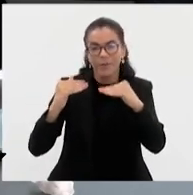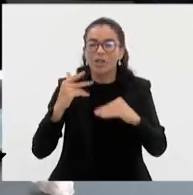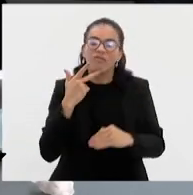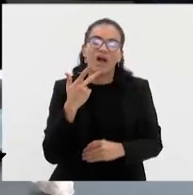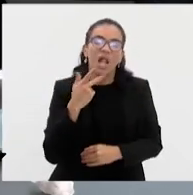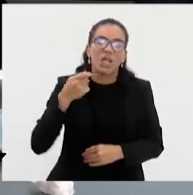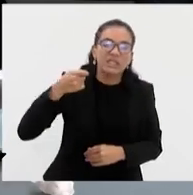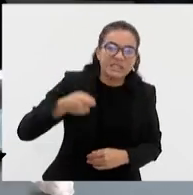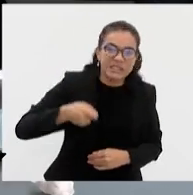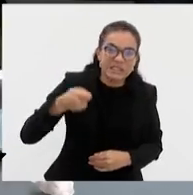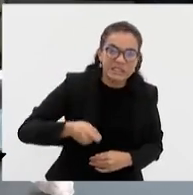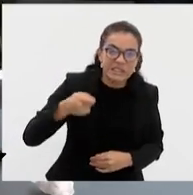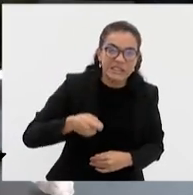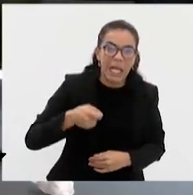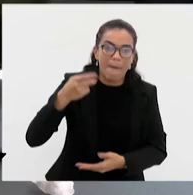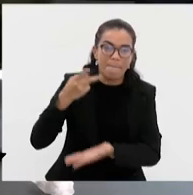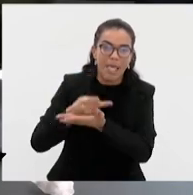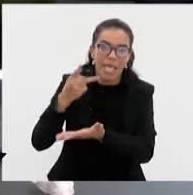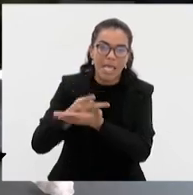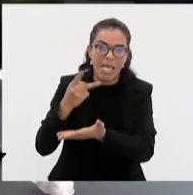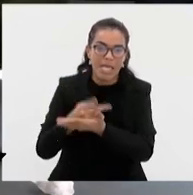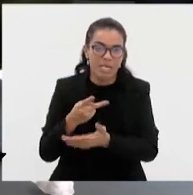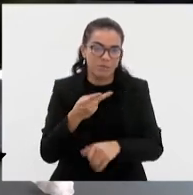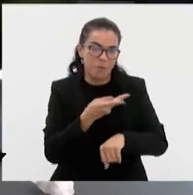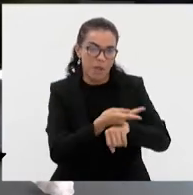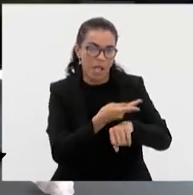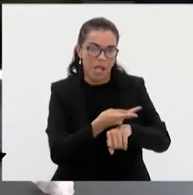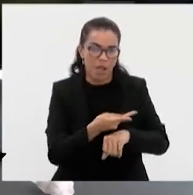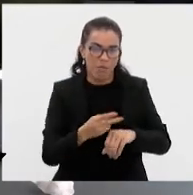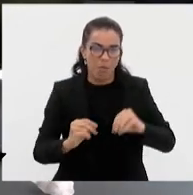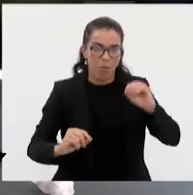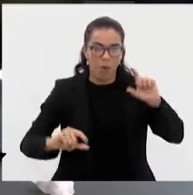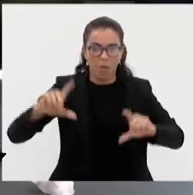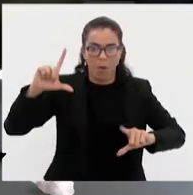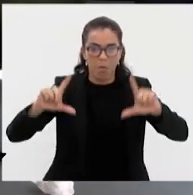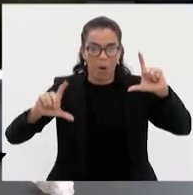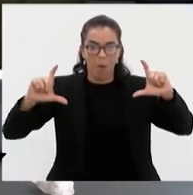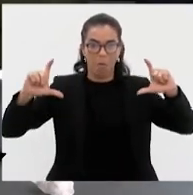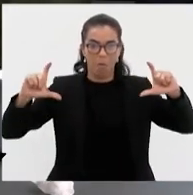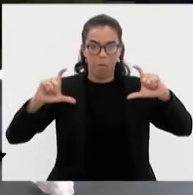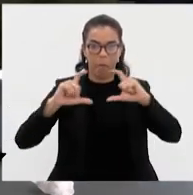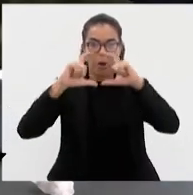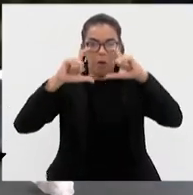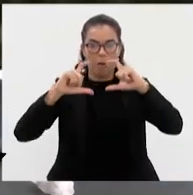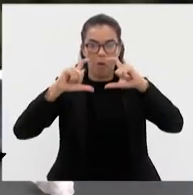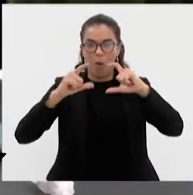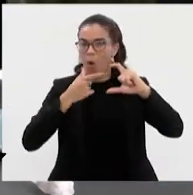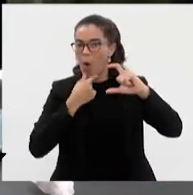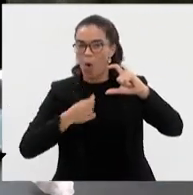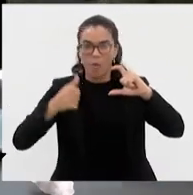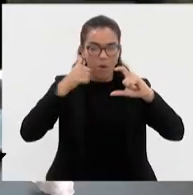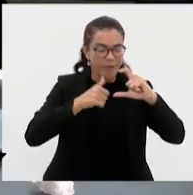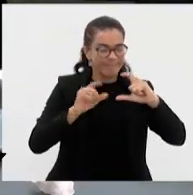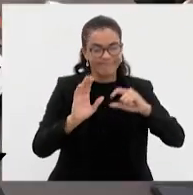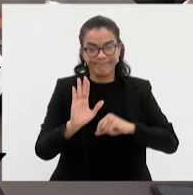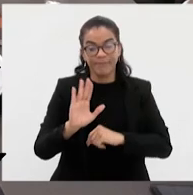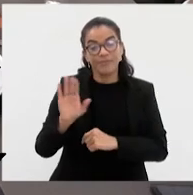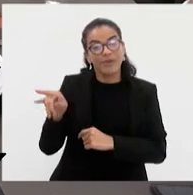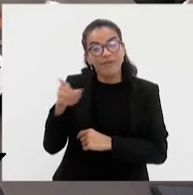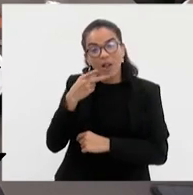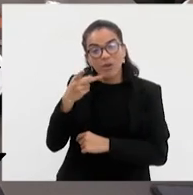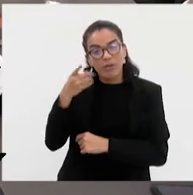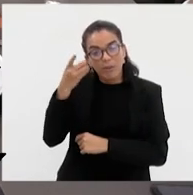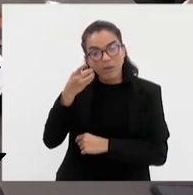dizendo, porra, a mesma premiação para todo tipo de competição. Mas o que o deputado Dr. Serginho diz é que